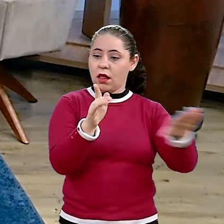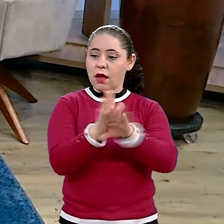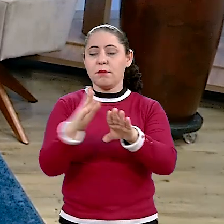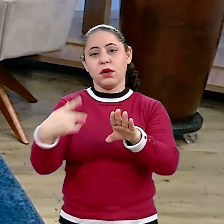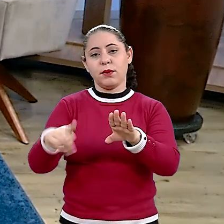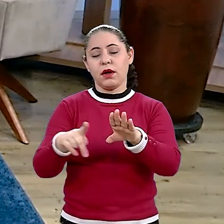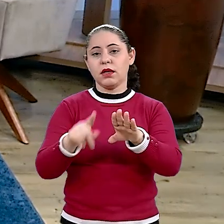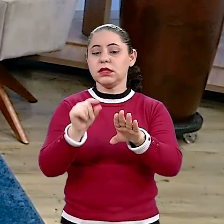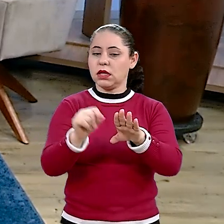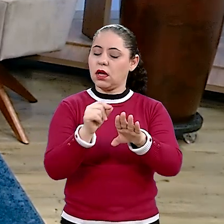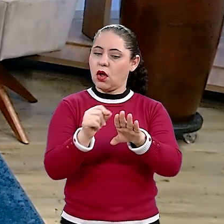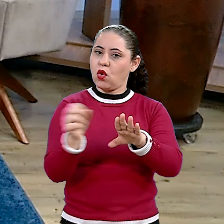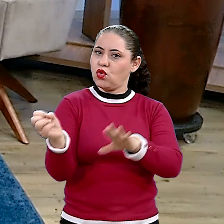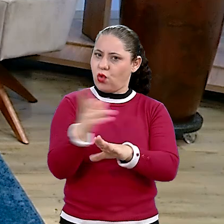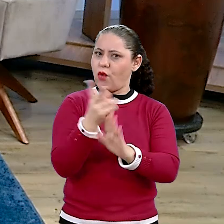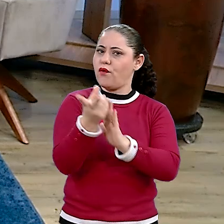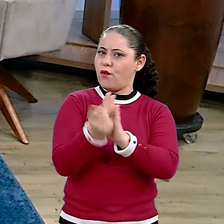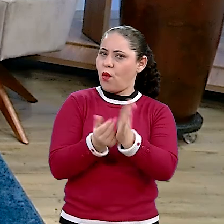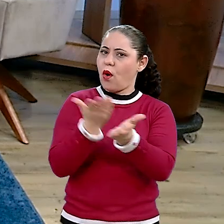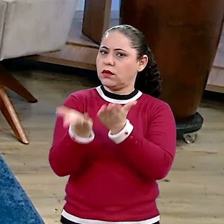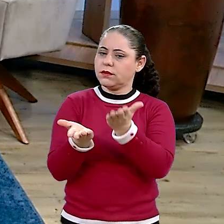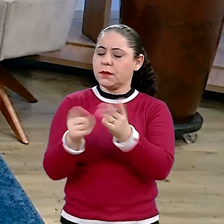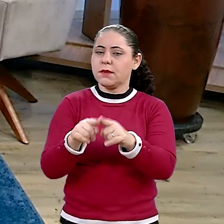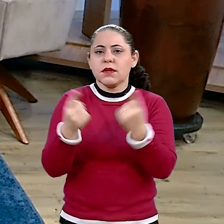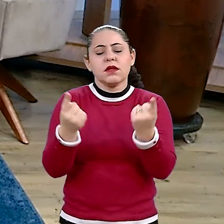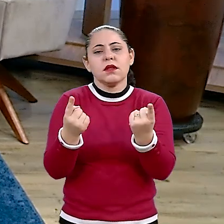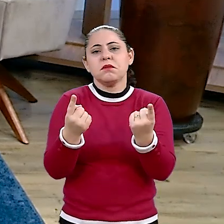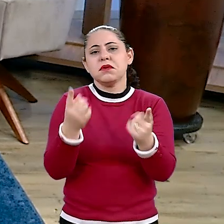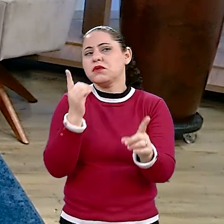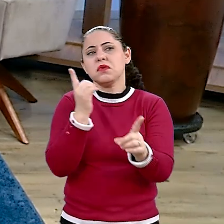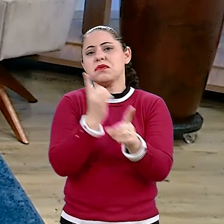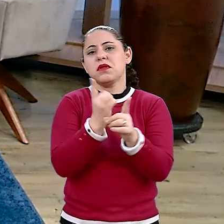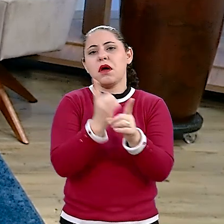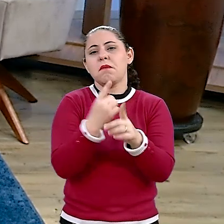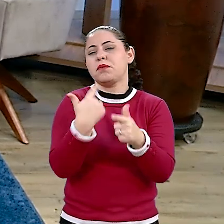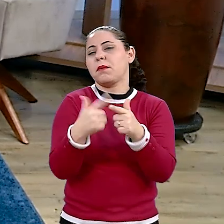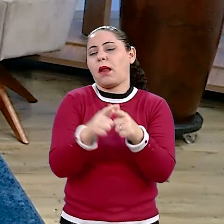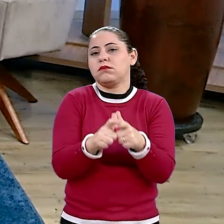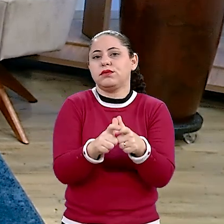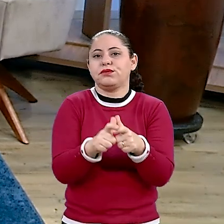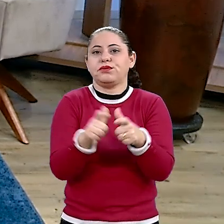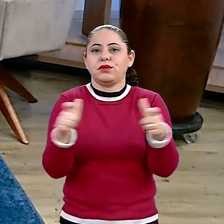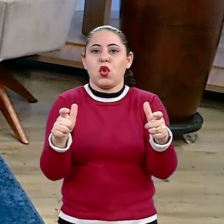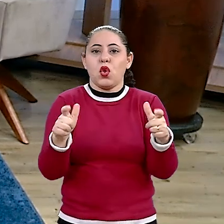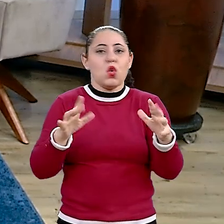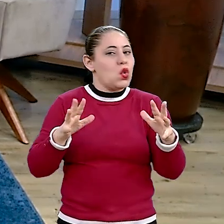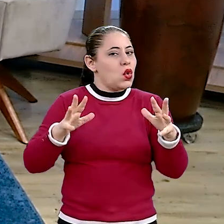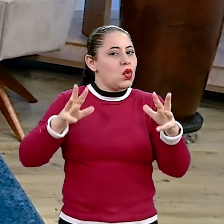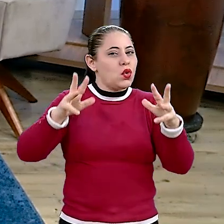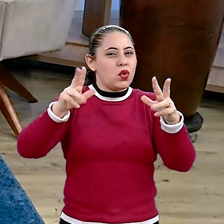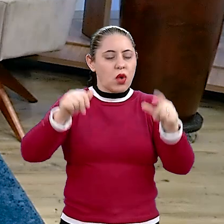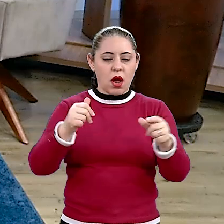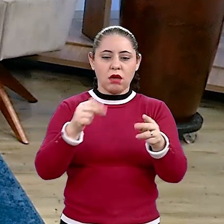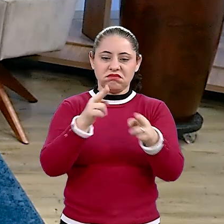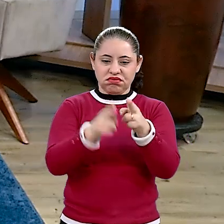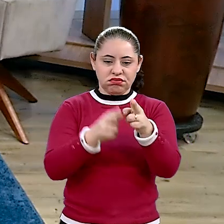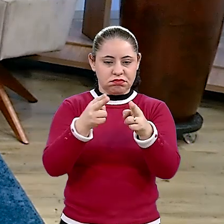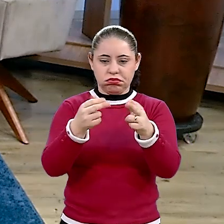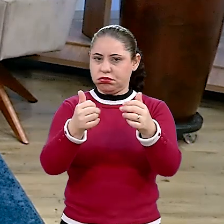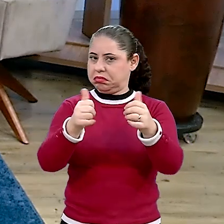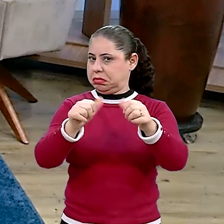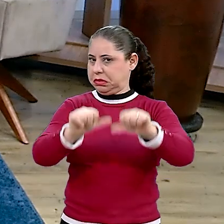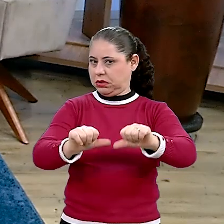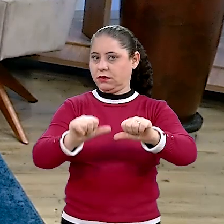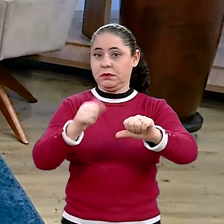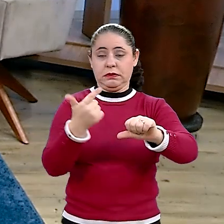que estavam ficando de fora da nova relicitação. Só que depois descobri que o problema era muito maior, porque na verdade era toda a ferrovia que estava ameaçada. Né?